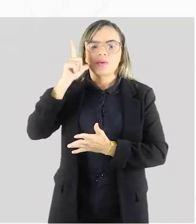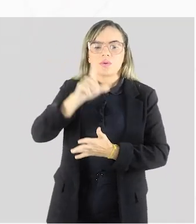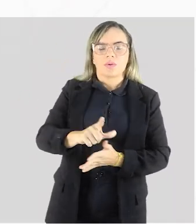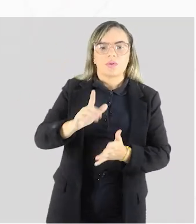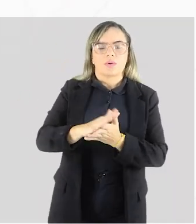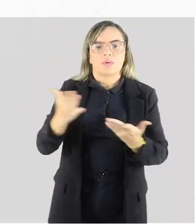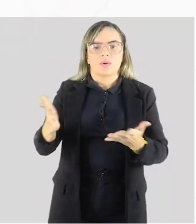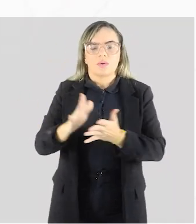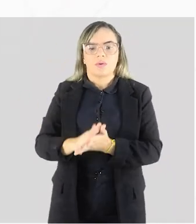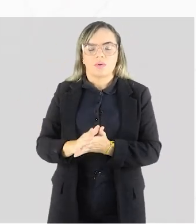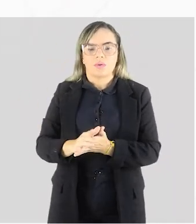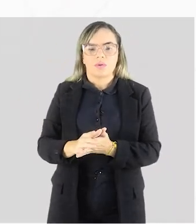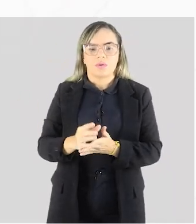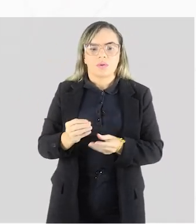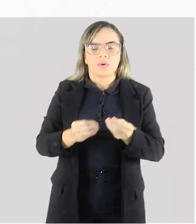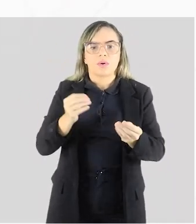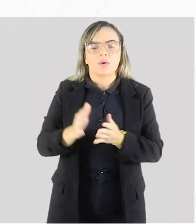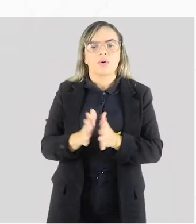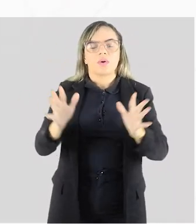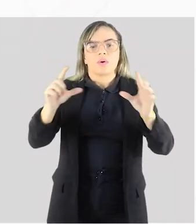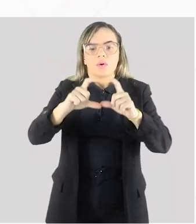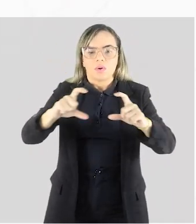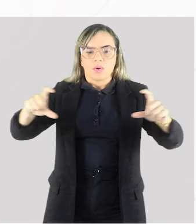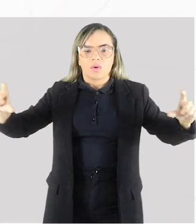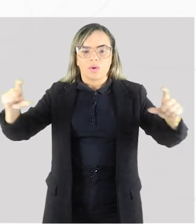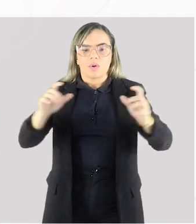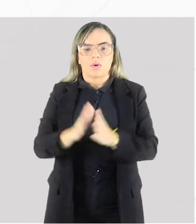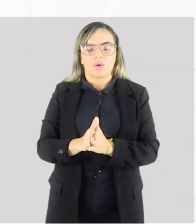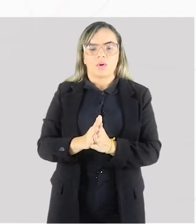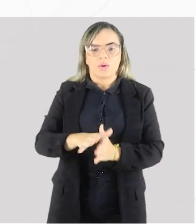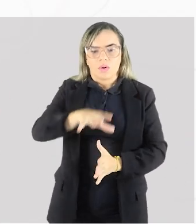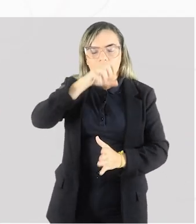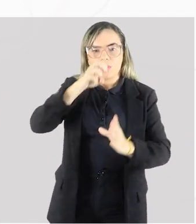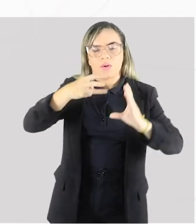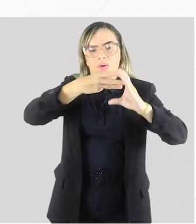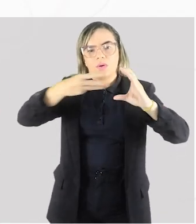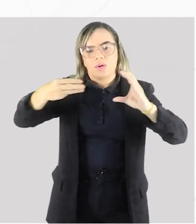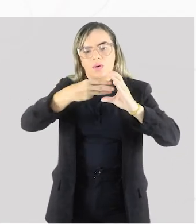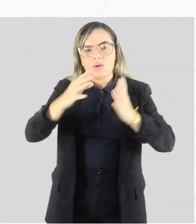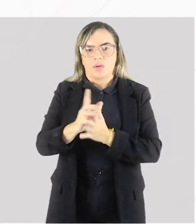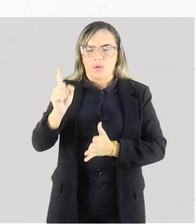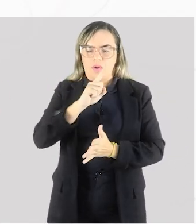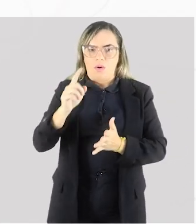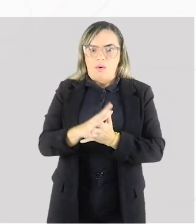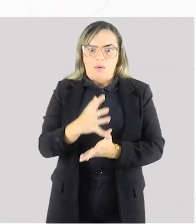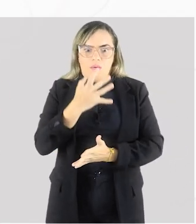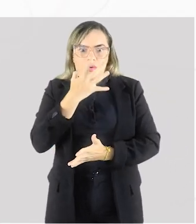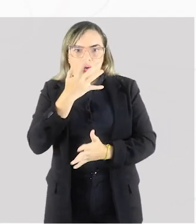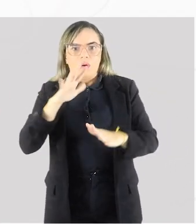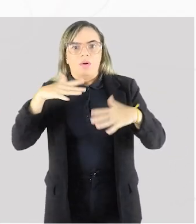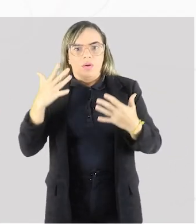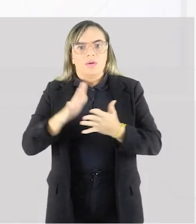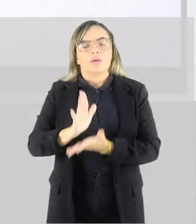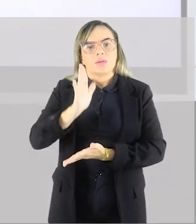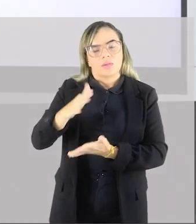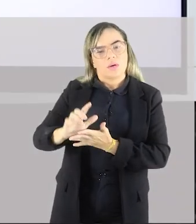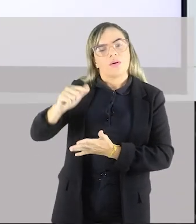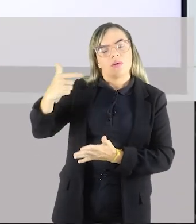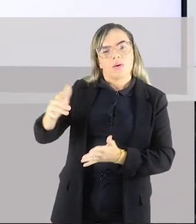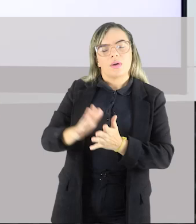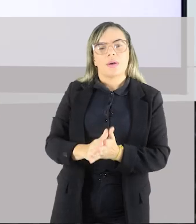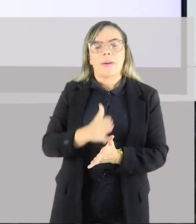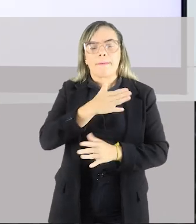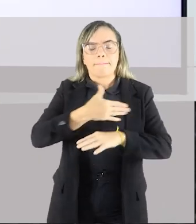ver, a fórmula dessa respiração celular. Não se assusta, tá? Que a gente vai ver tudo